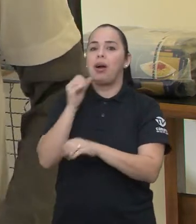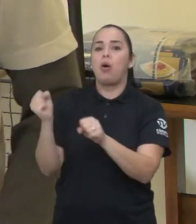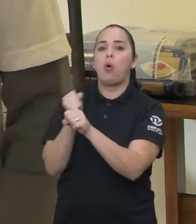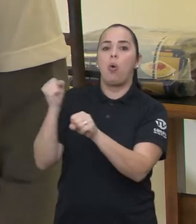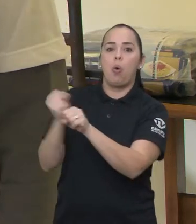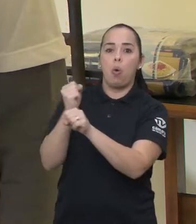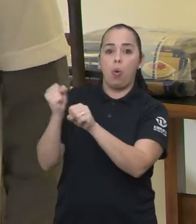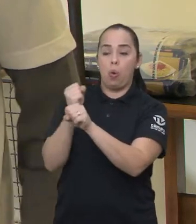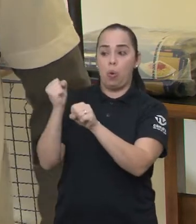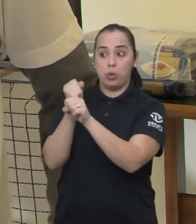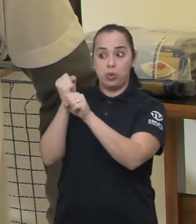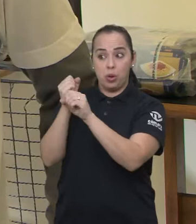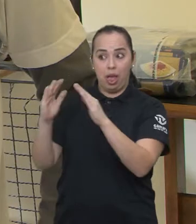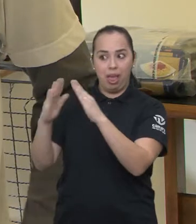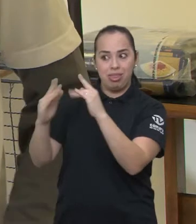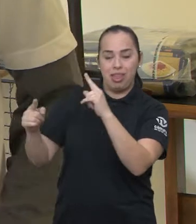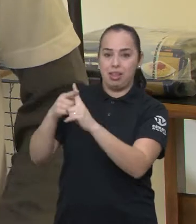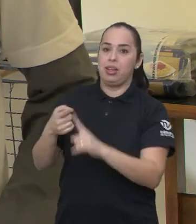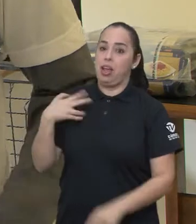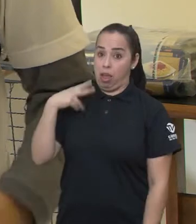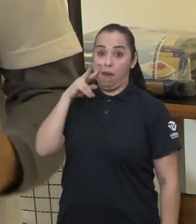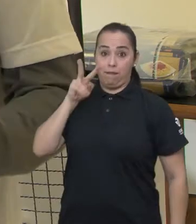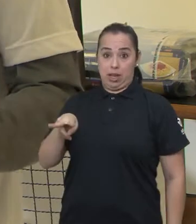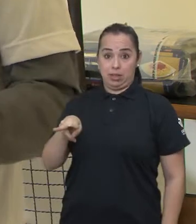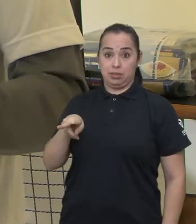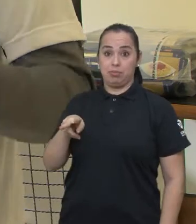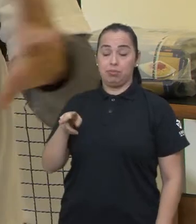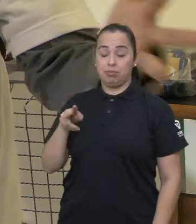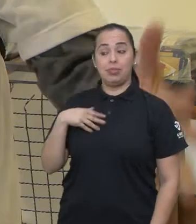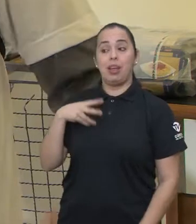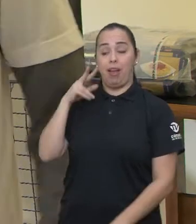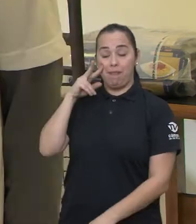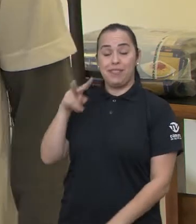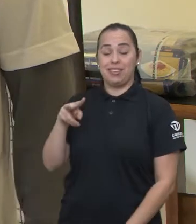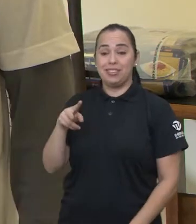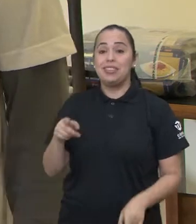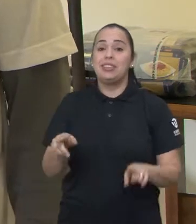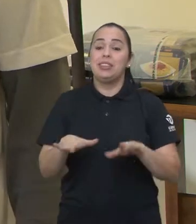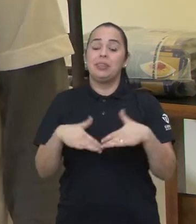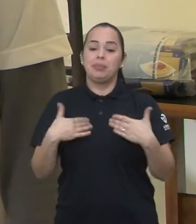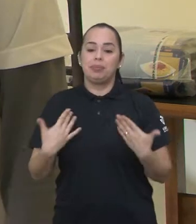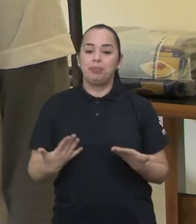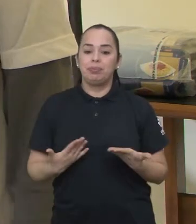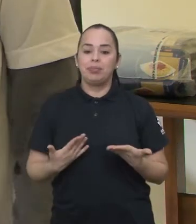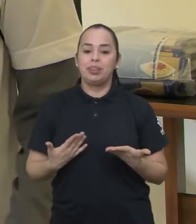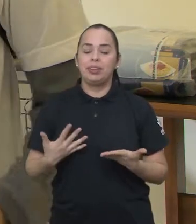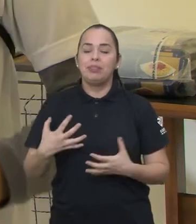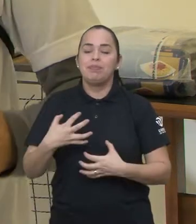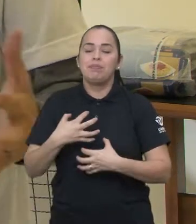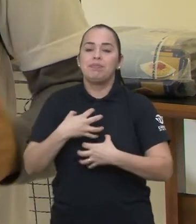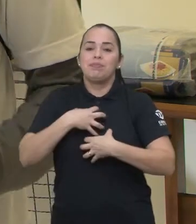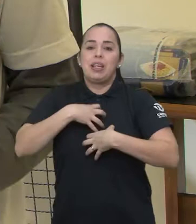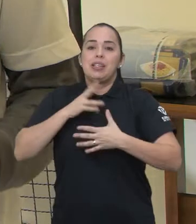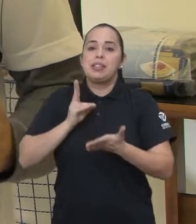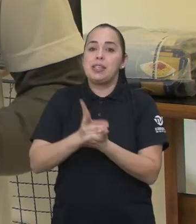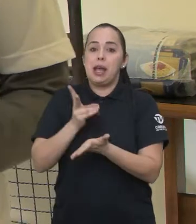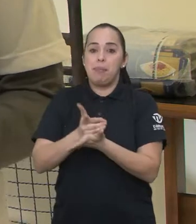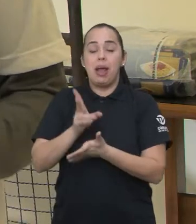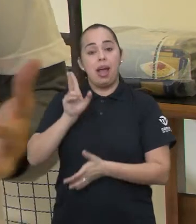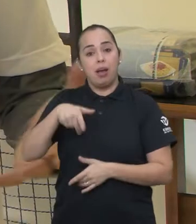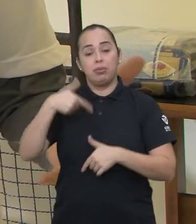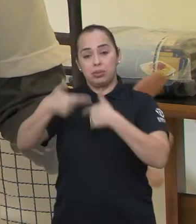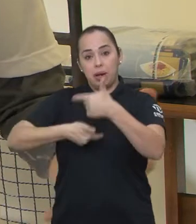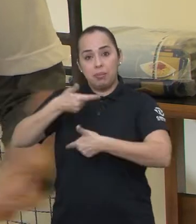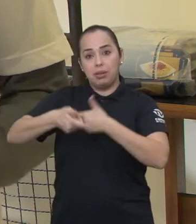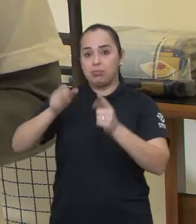dessa igreja aqui para o bairro enfim Participei de todo esses momentos e o que sempre me encantou